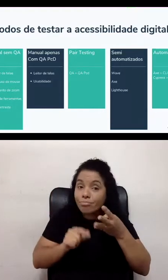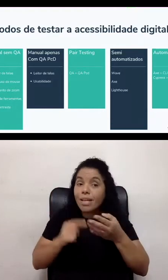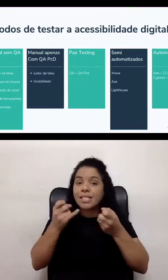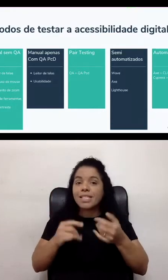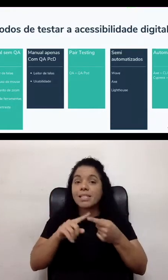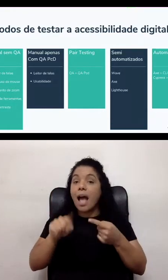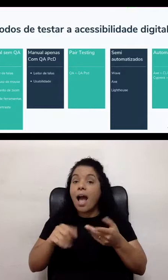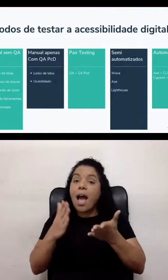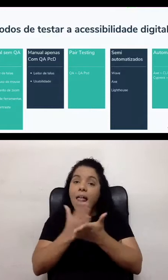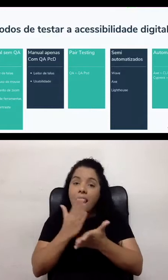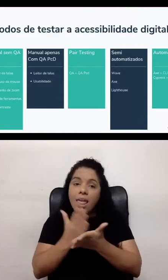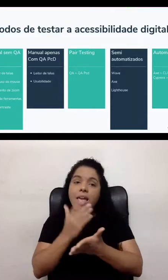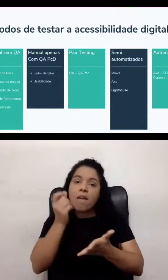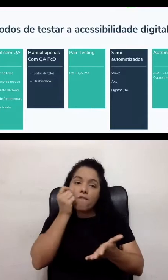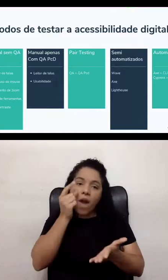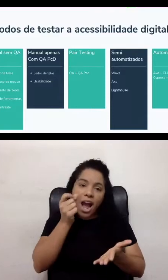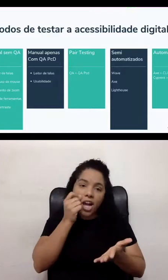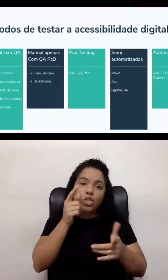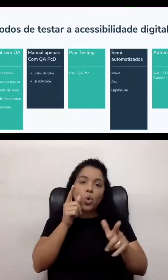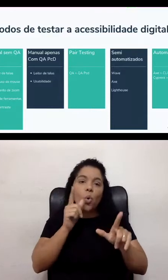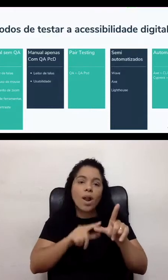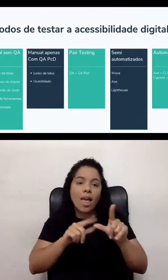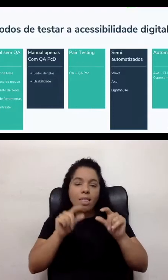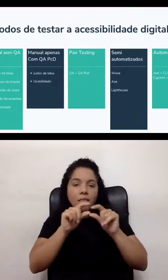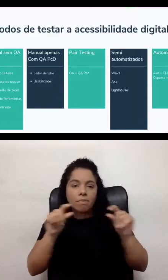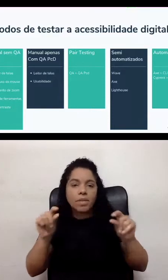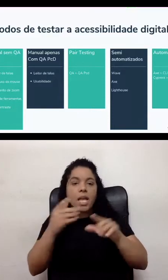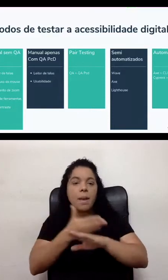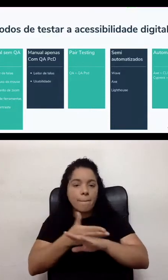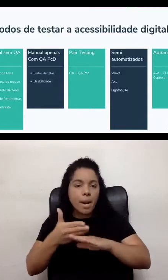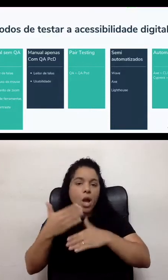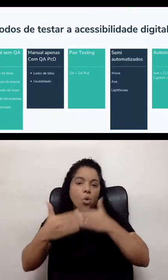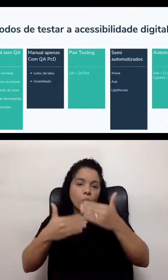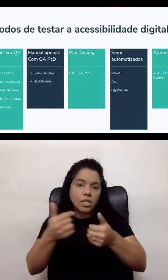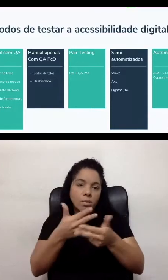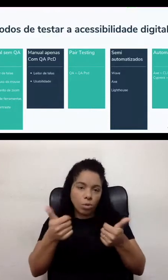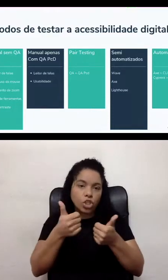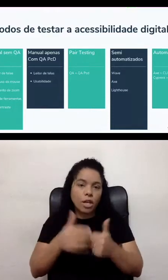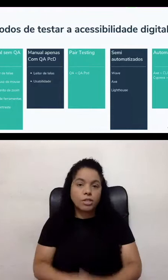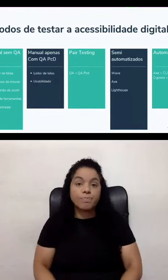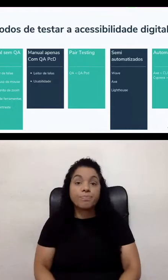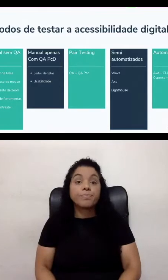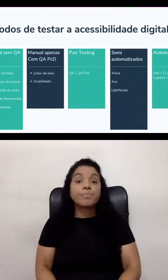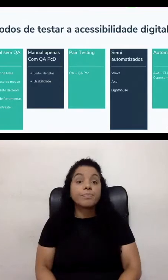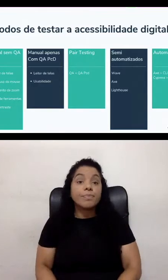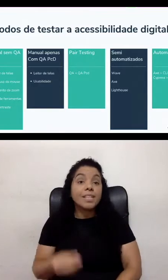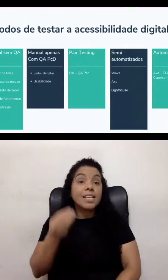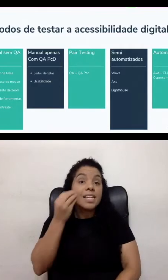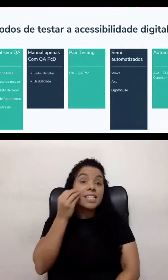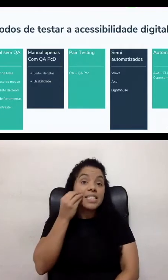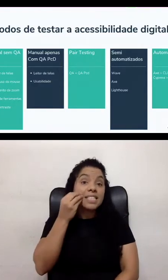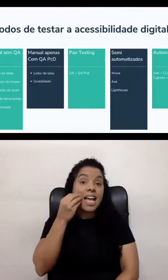um livro azul com letras em branco e assim por diante, tá? Os testes